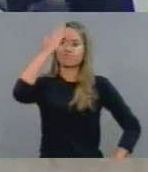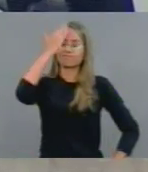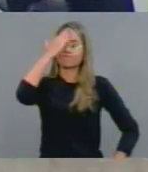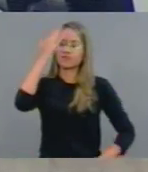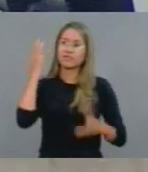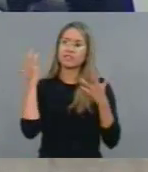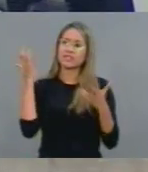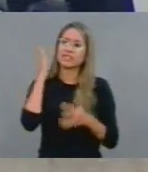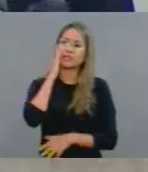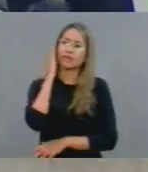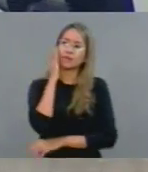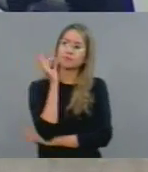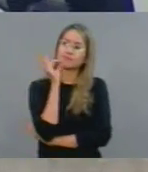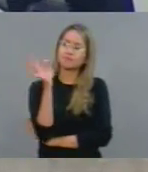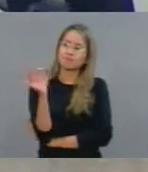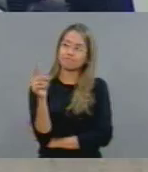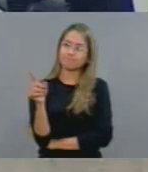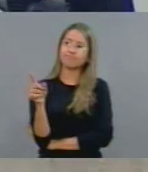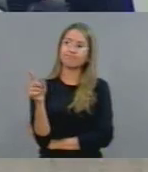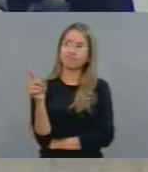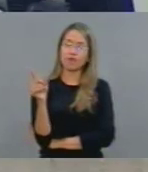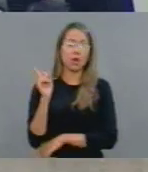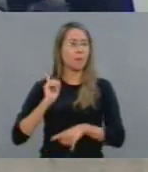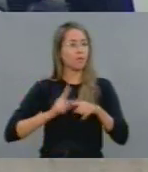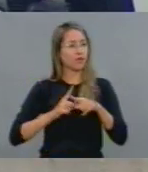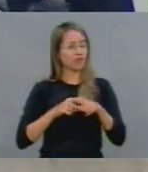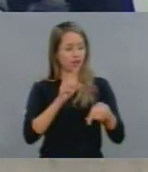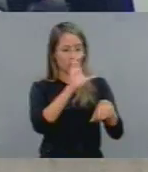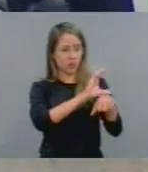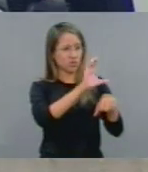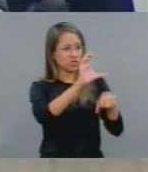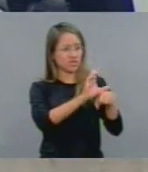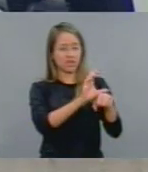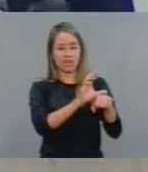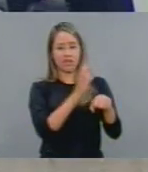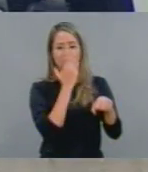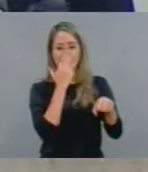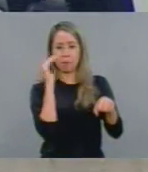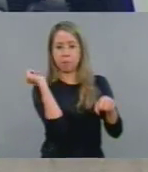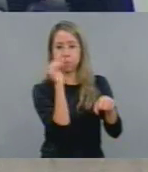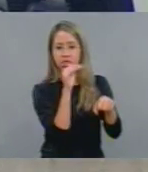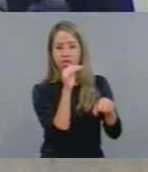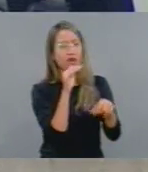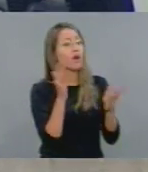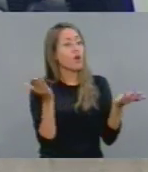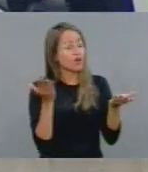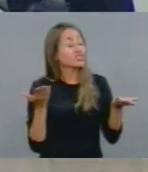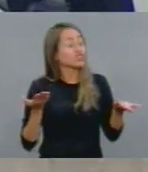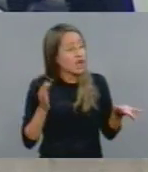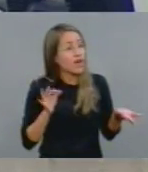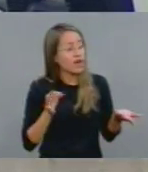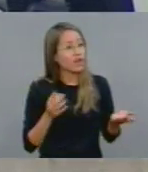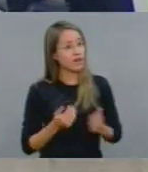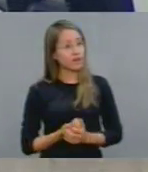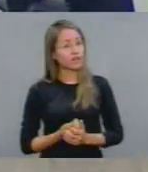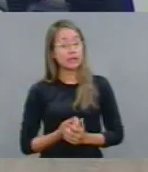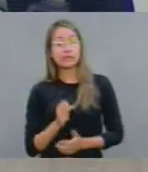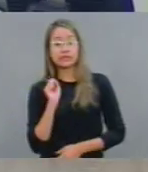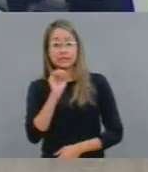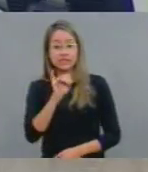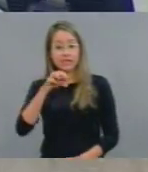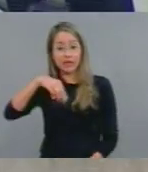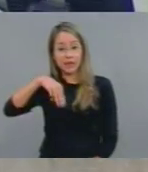a Constituição Federal, desrespeitaram o nosso ordenamento jurídico por uma ambição política. Você botar o Michel